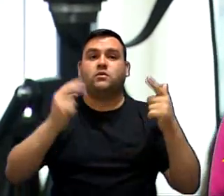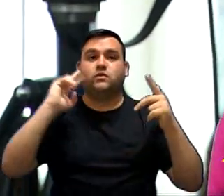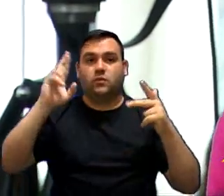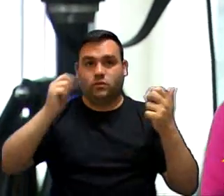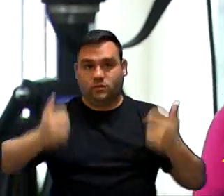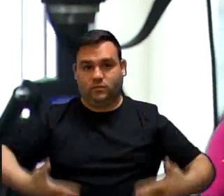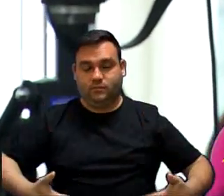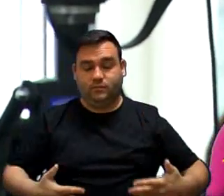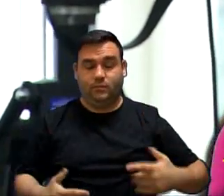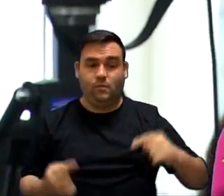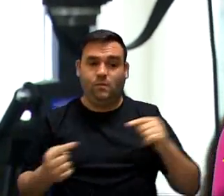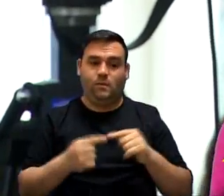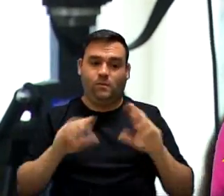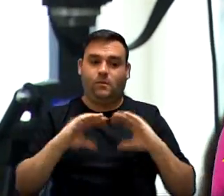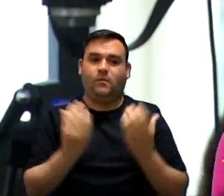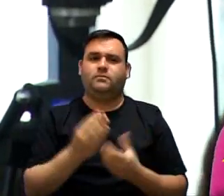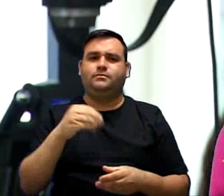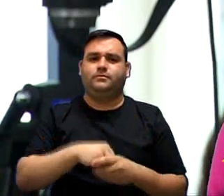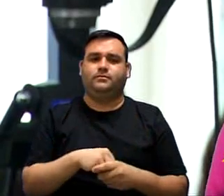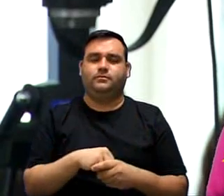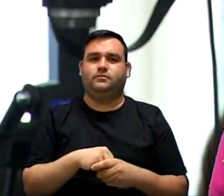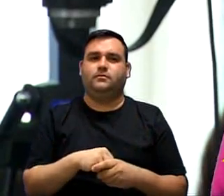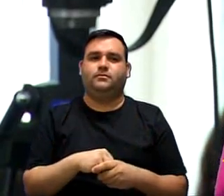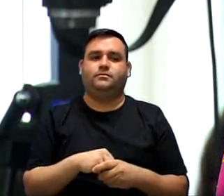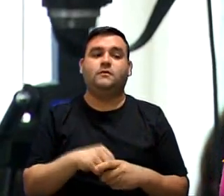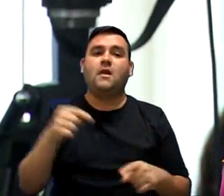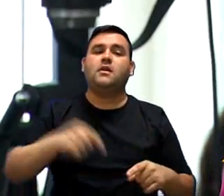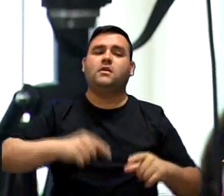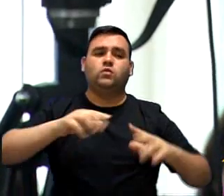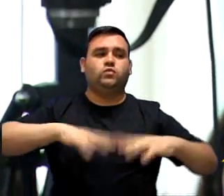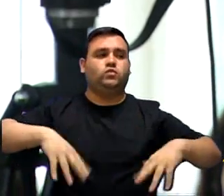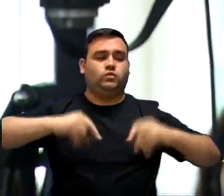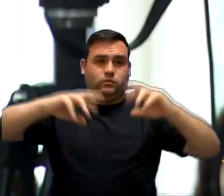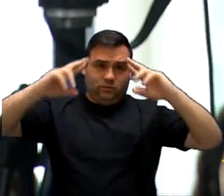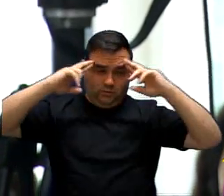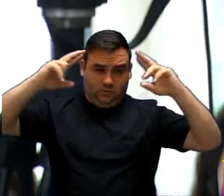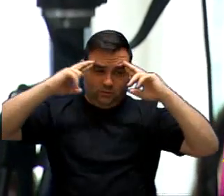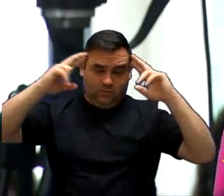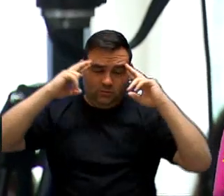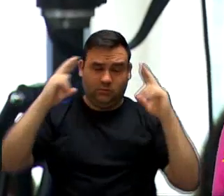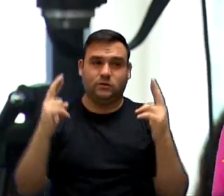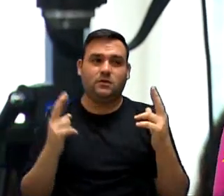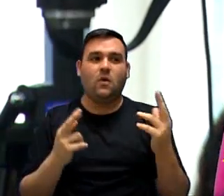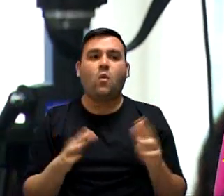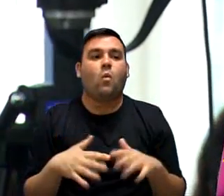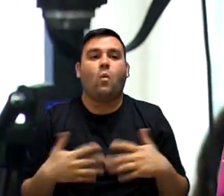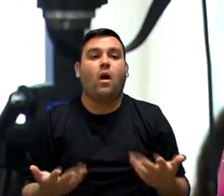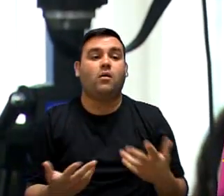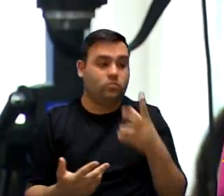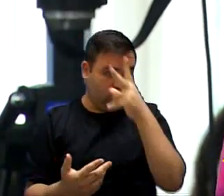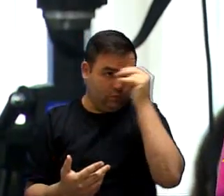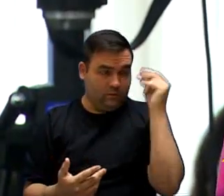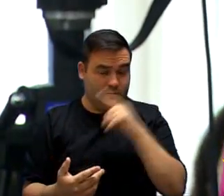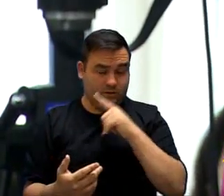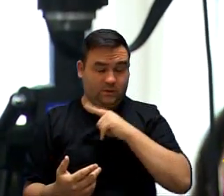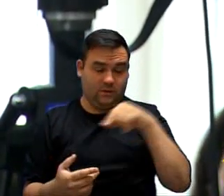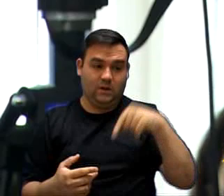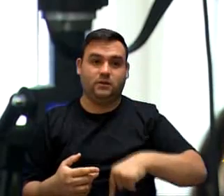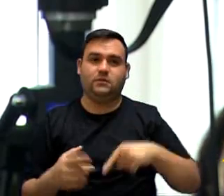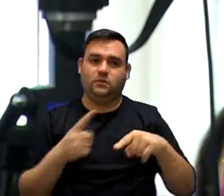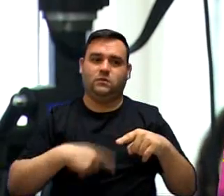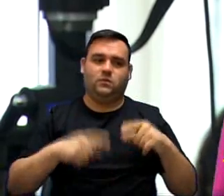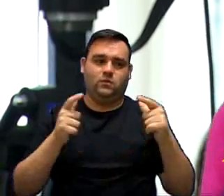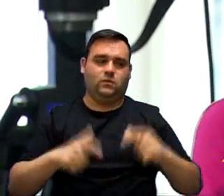em relação a essa Câmara. Qual que é a respeitabilidade, qual que é o respeito que a Prefeitura está tendo com o